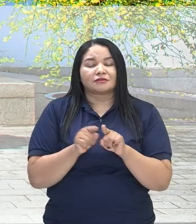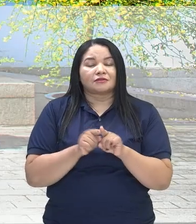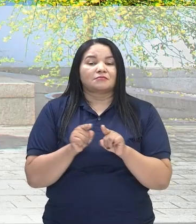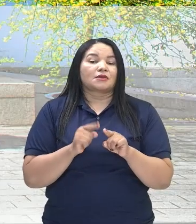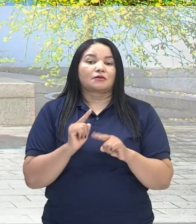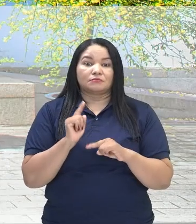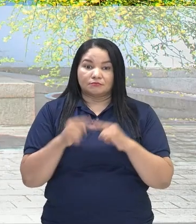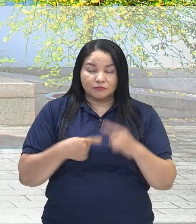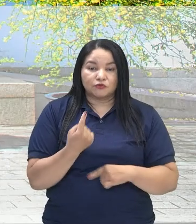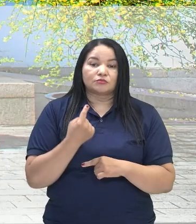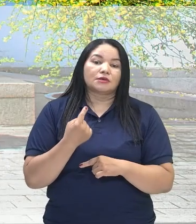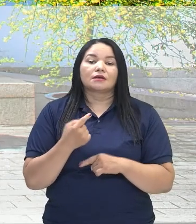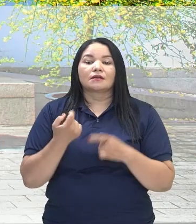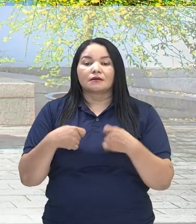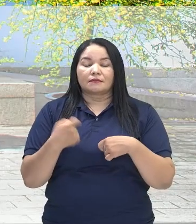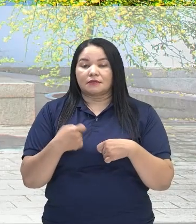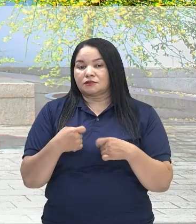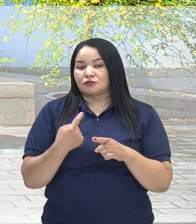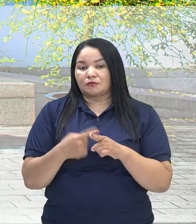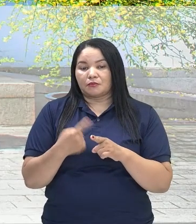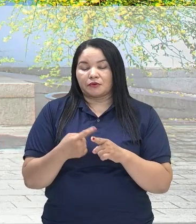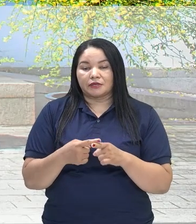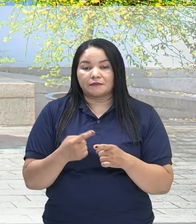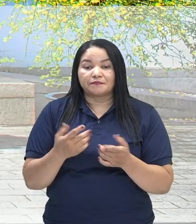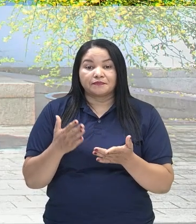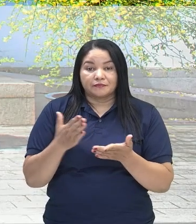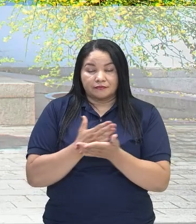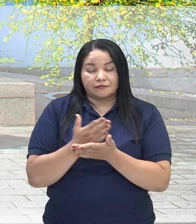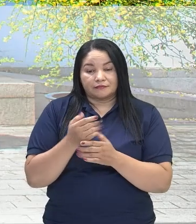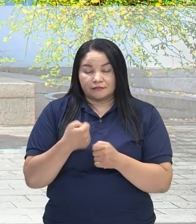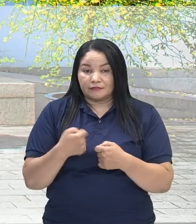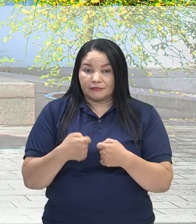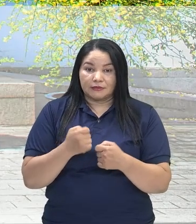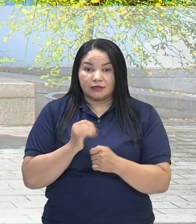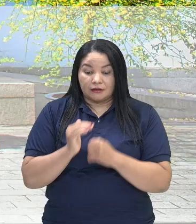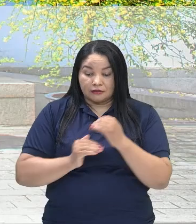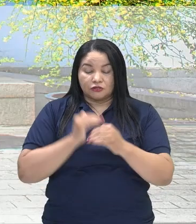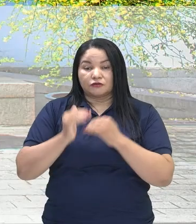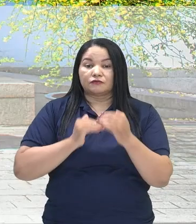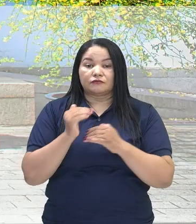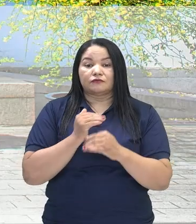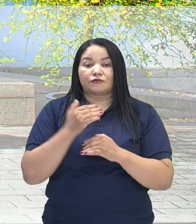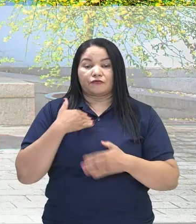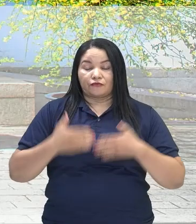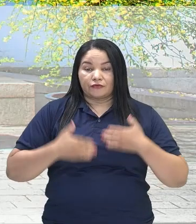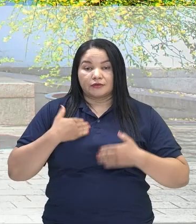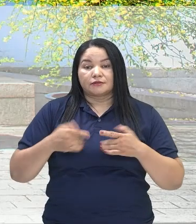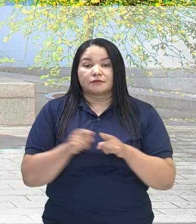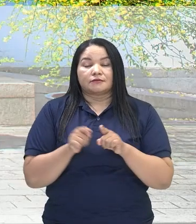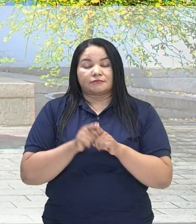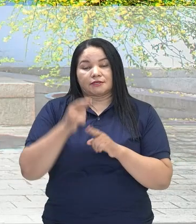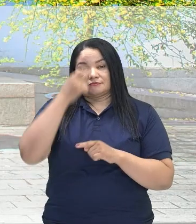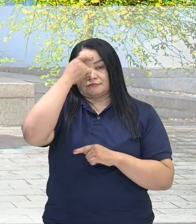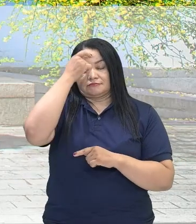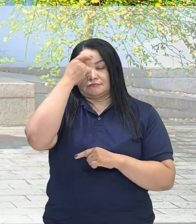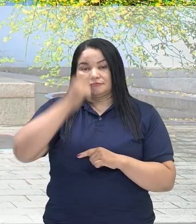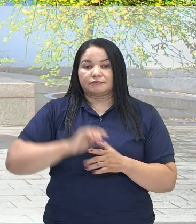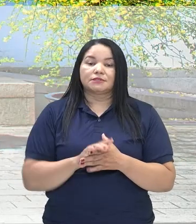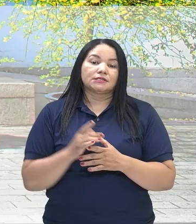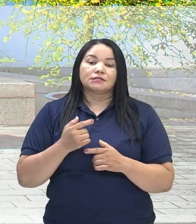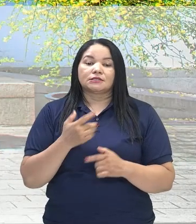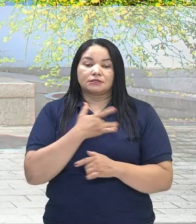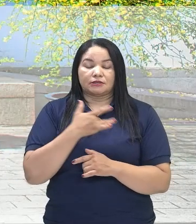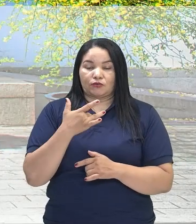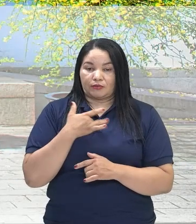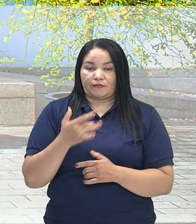aí no nosso caminho para crescer de forma física e mentalmente, né? De forma saudável,